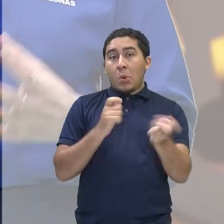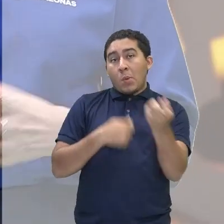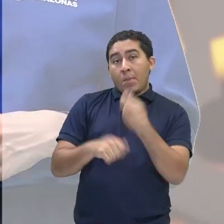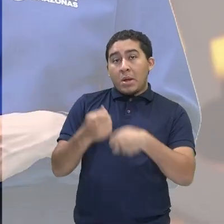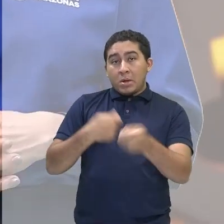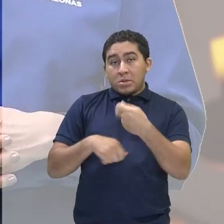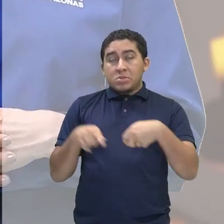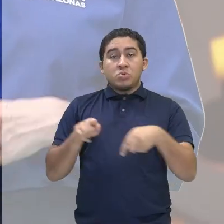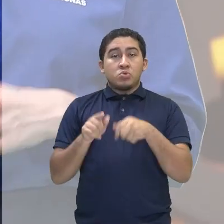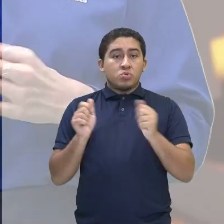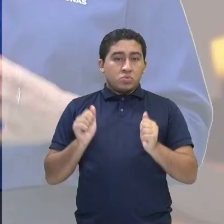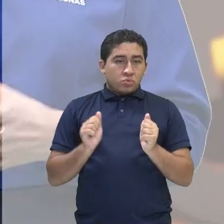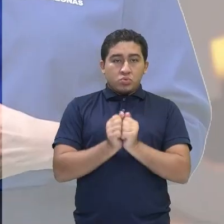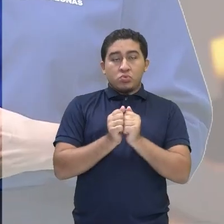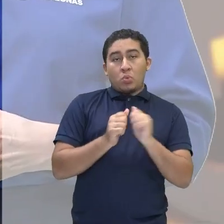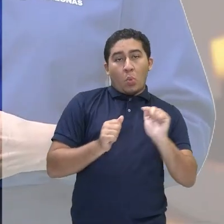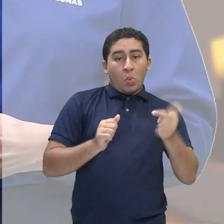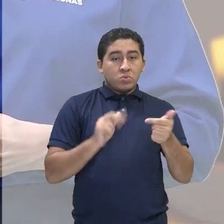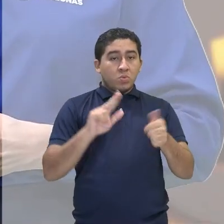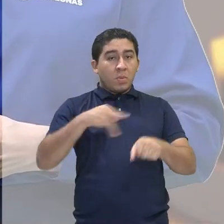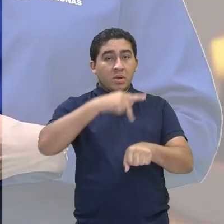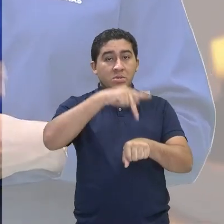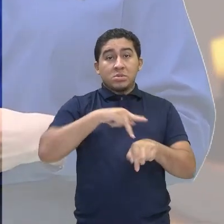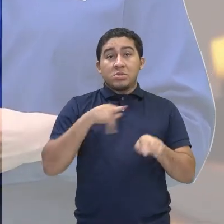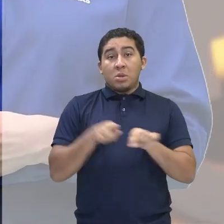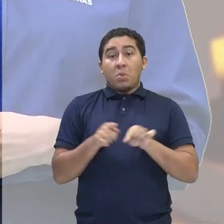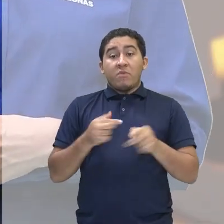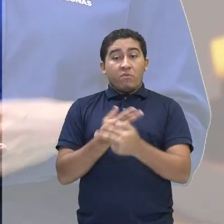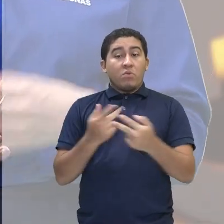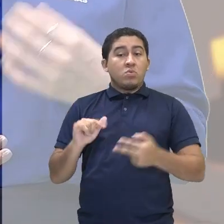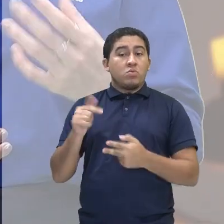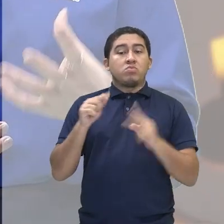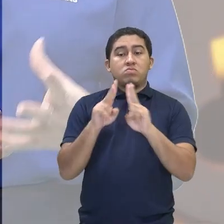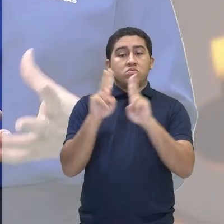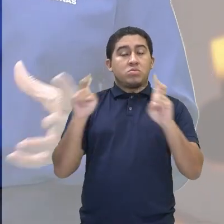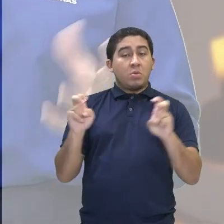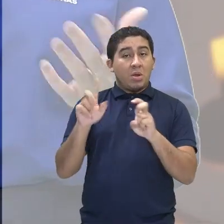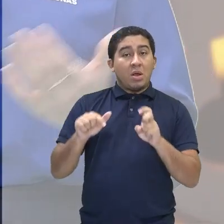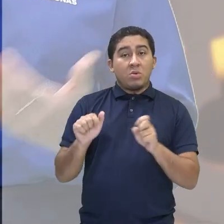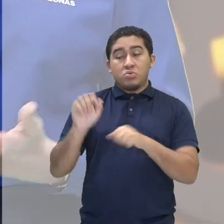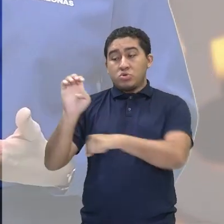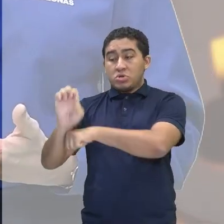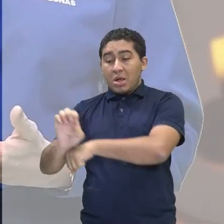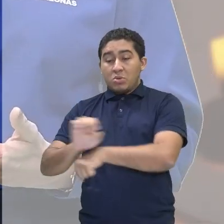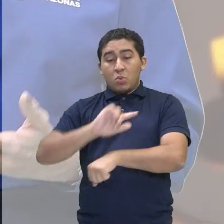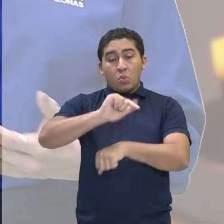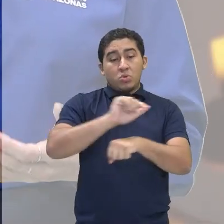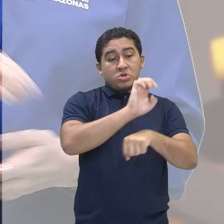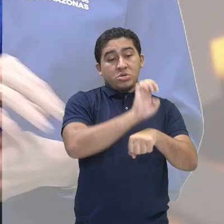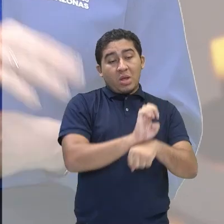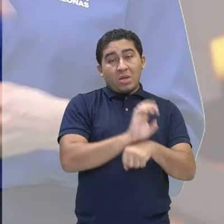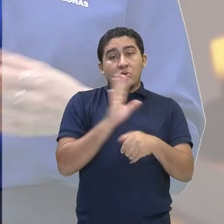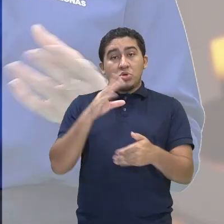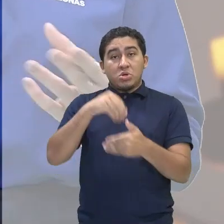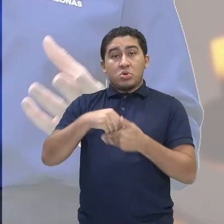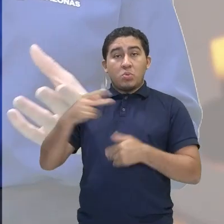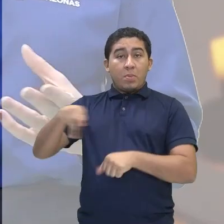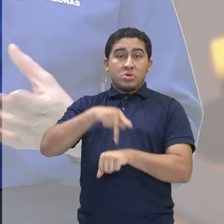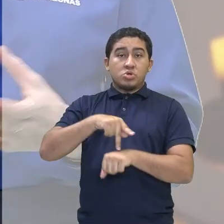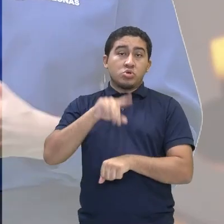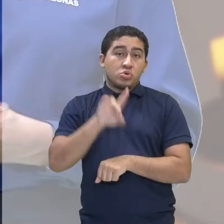com outros países, entre outras questões de um estado com outro estado dentro de um único país, ou então